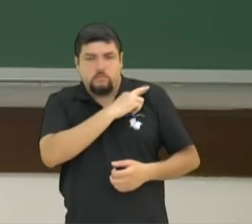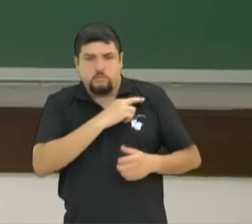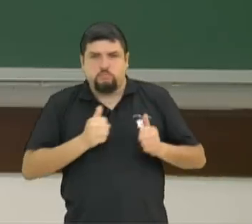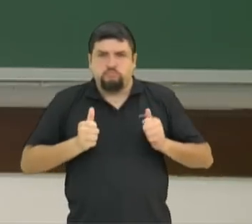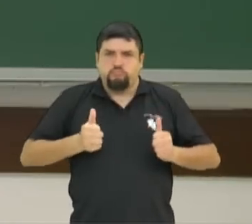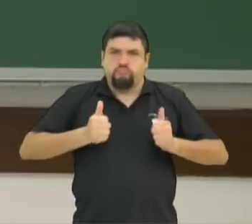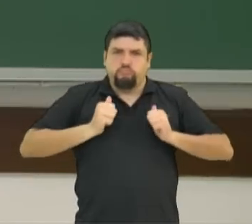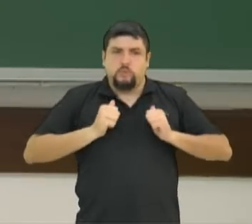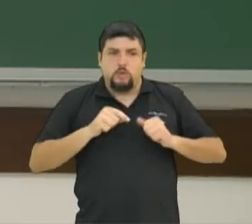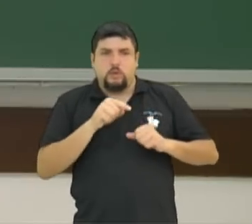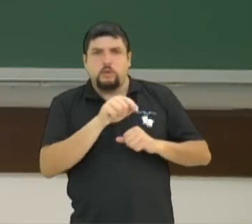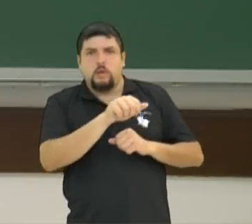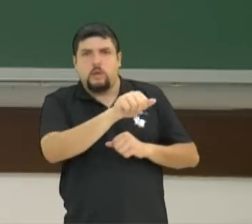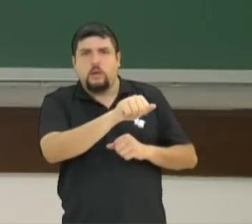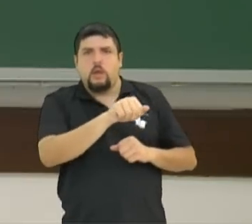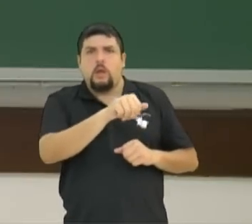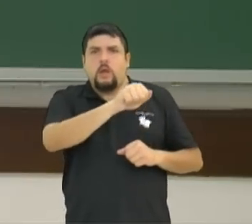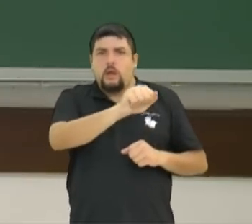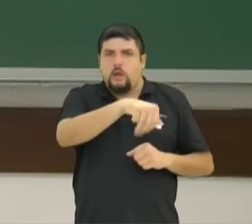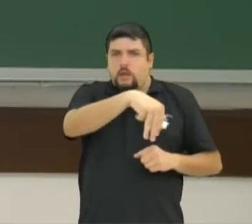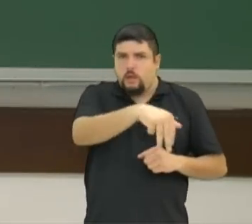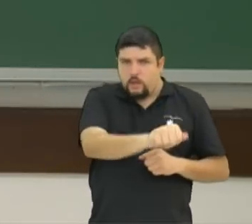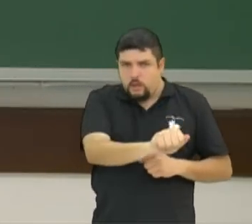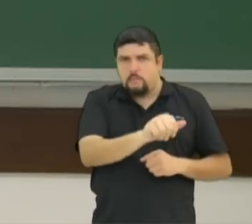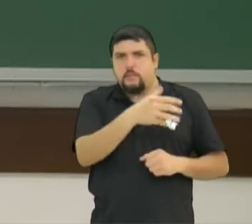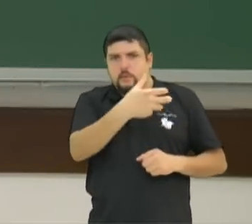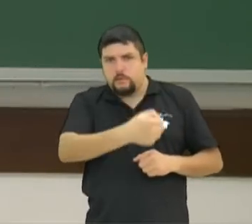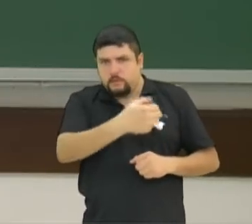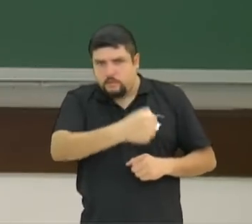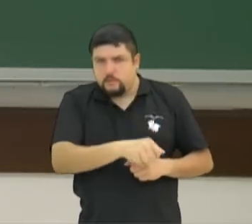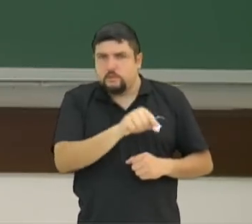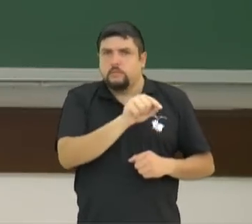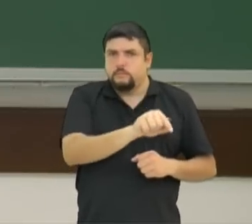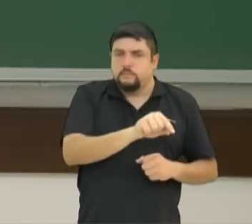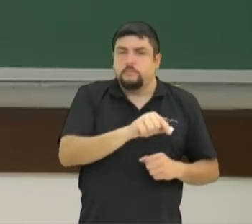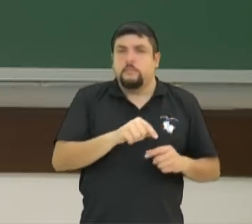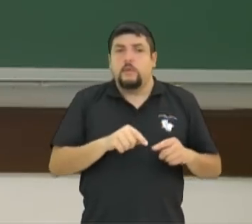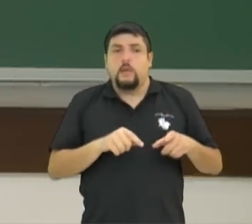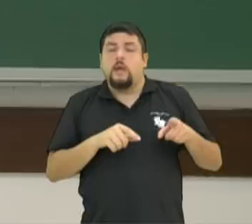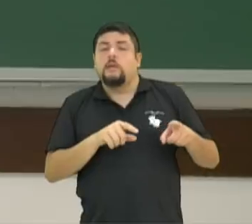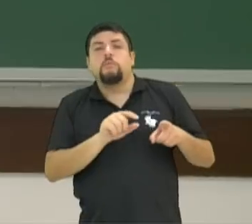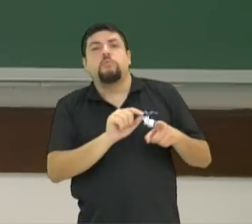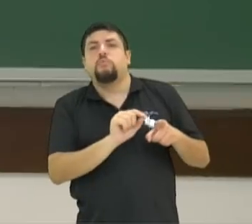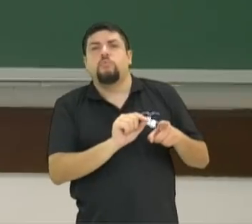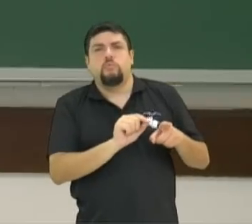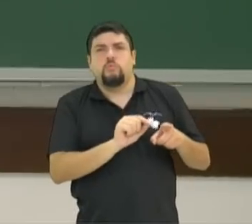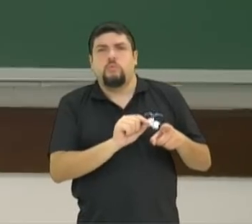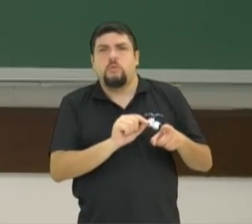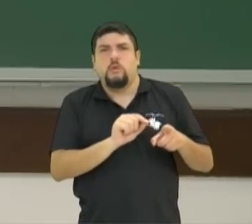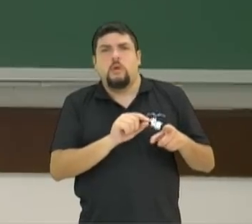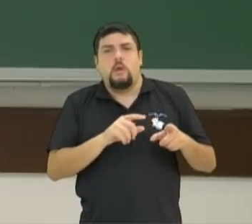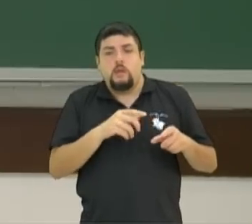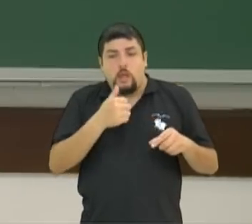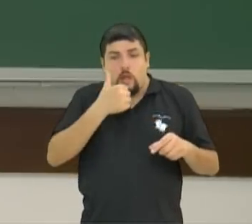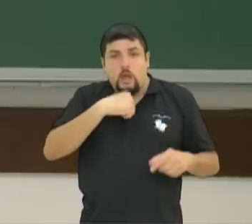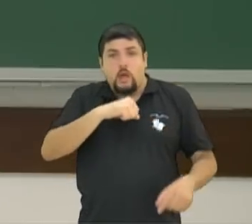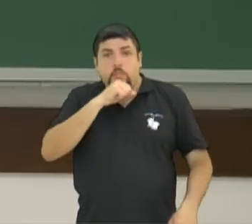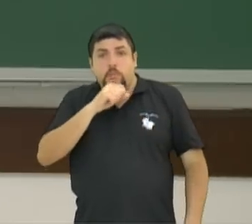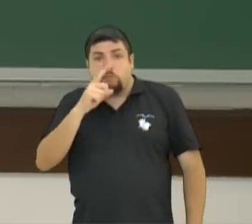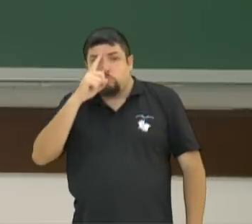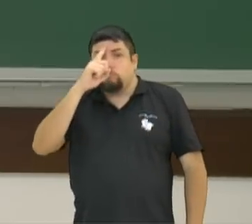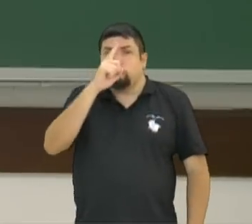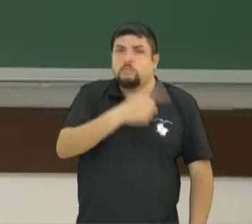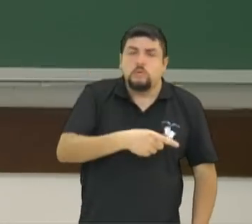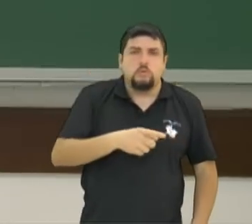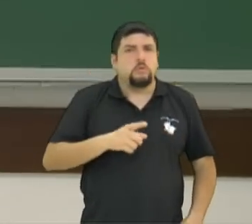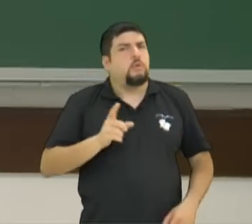ama de leite, não ser a mãe biológica que amamentava a criança, ela não era uma demanda da própria mãe, ela era um código